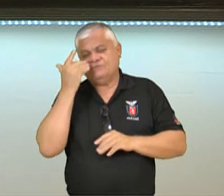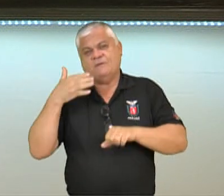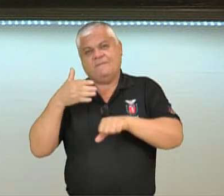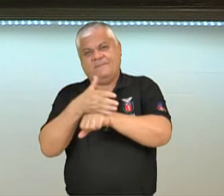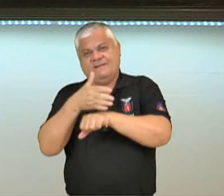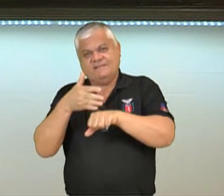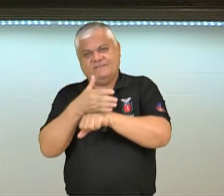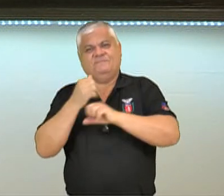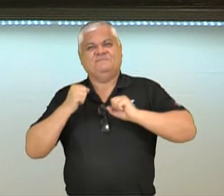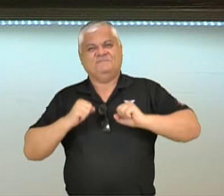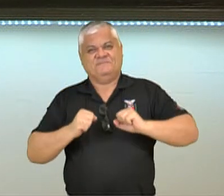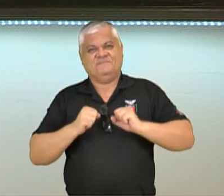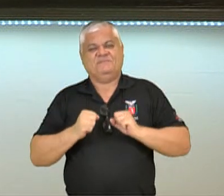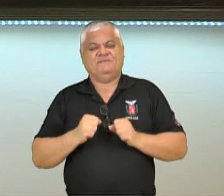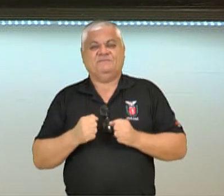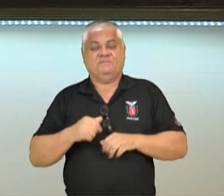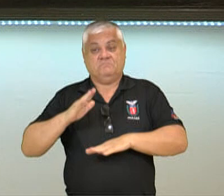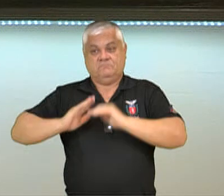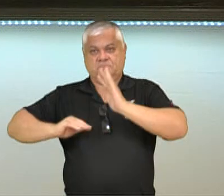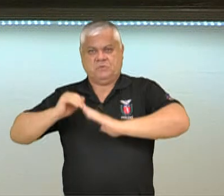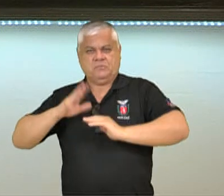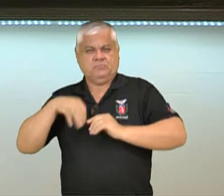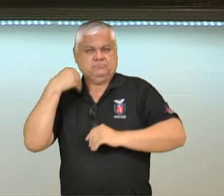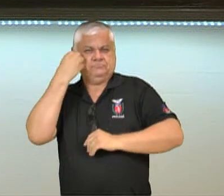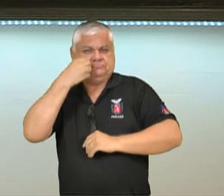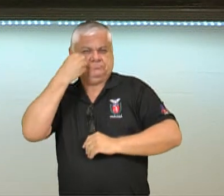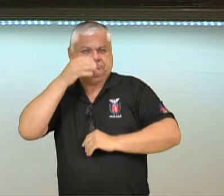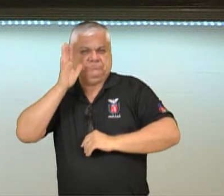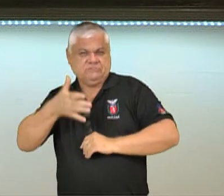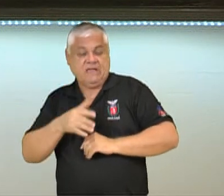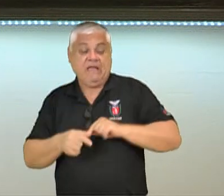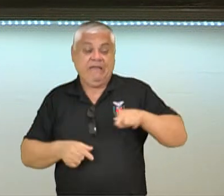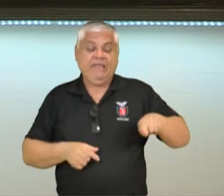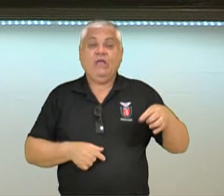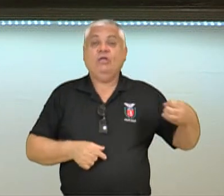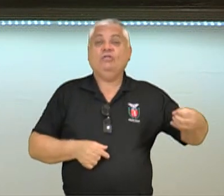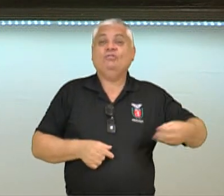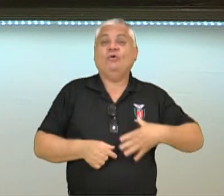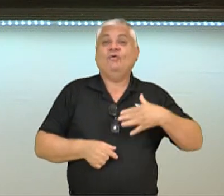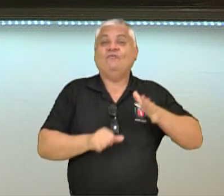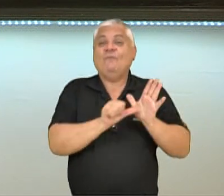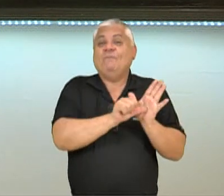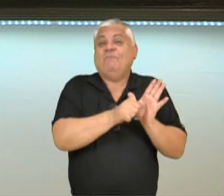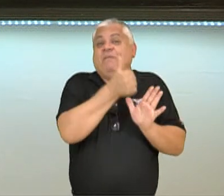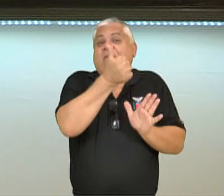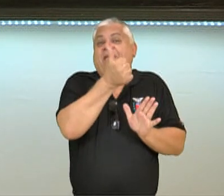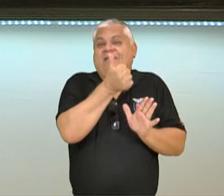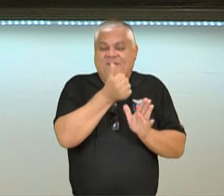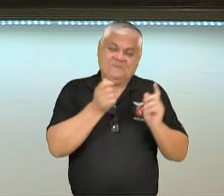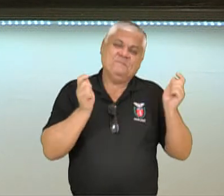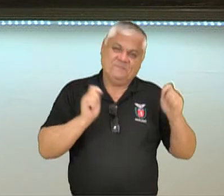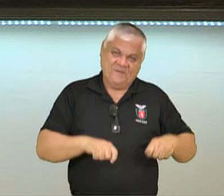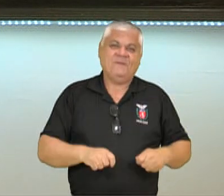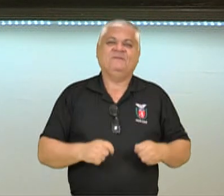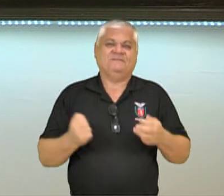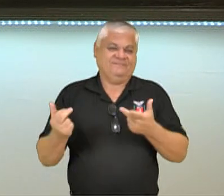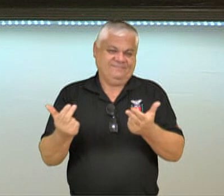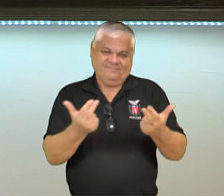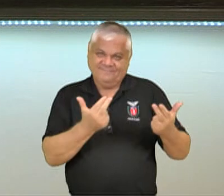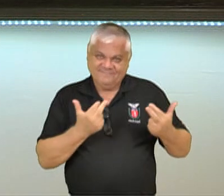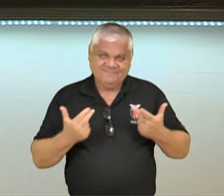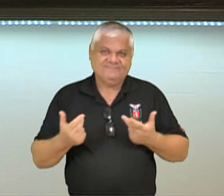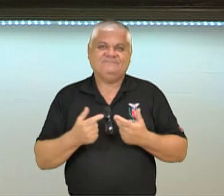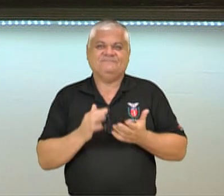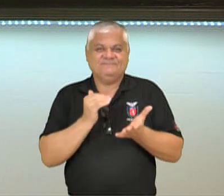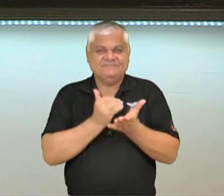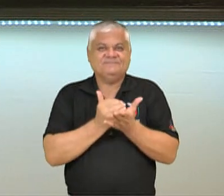participar. Mesmo os mais profissionais, que daí enfrentarão um desafio bem maior, como aqueles que estão